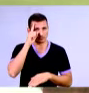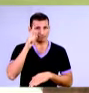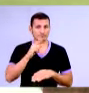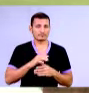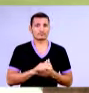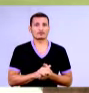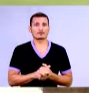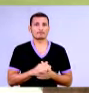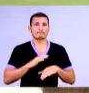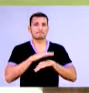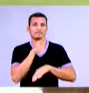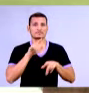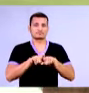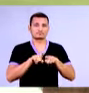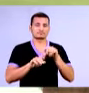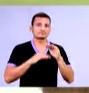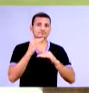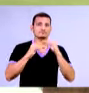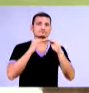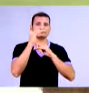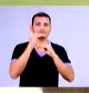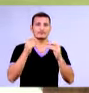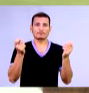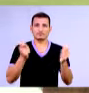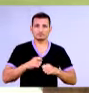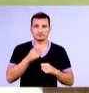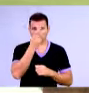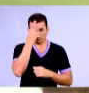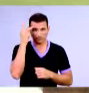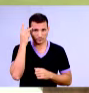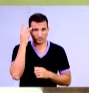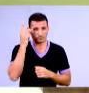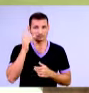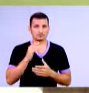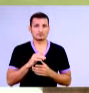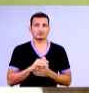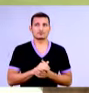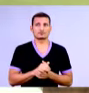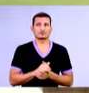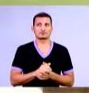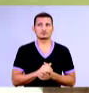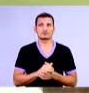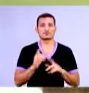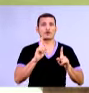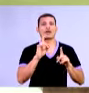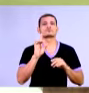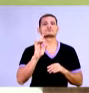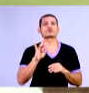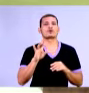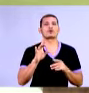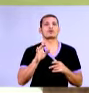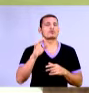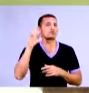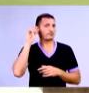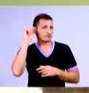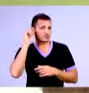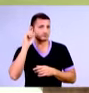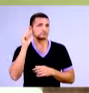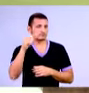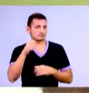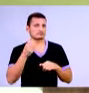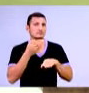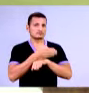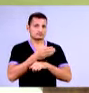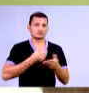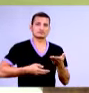mais evoluindo e permitindo que as pessoas, elas não sejam simplesmente ouvintes, mas sim